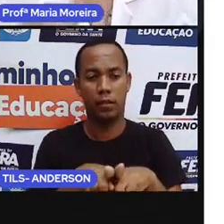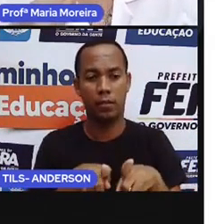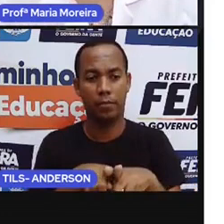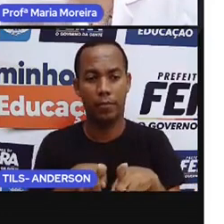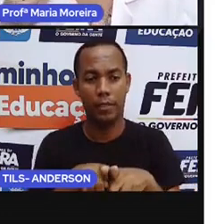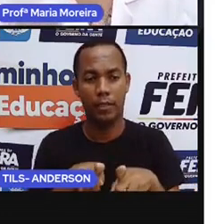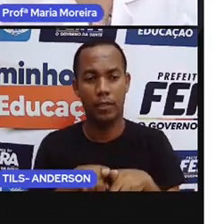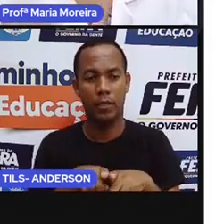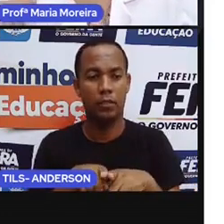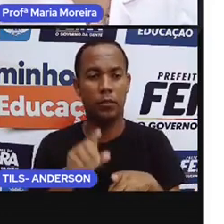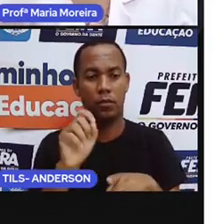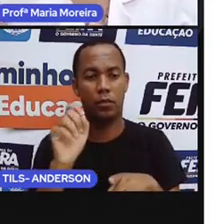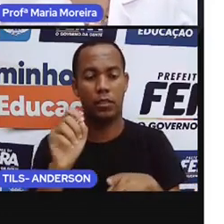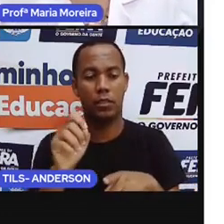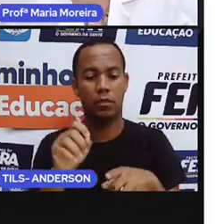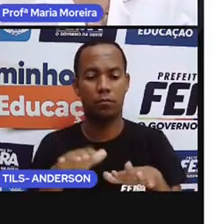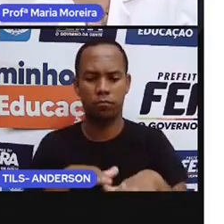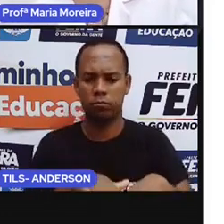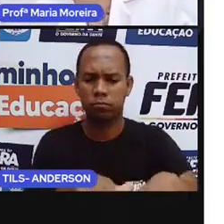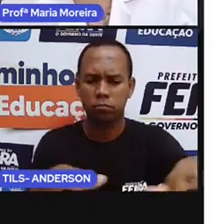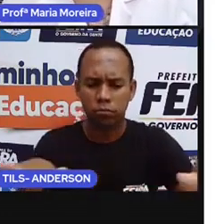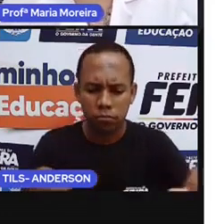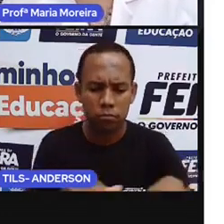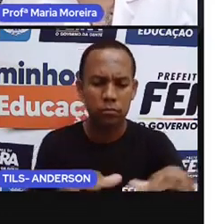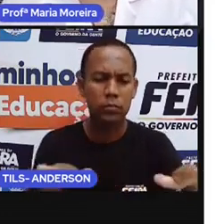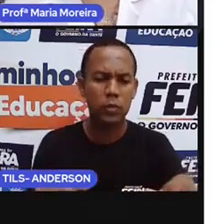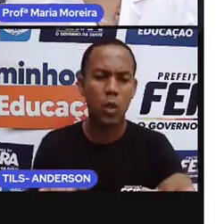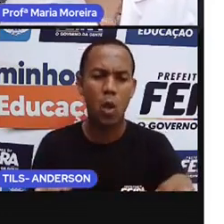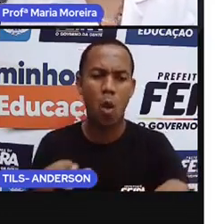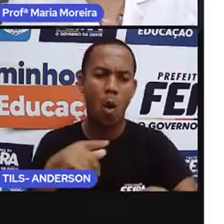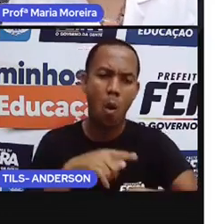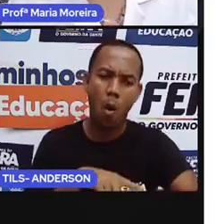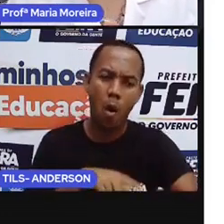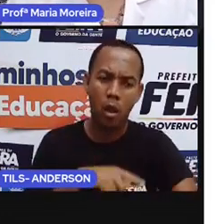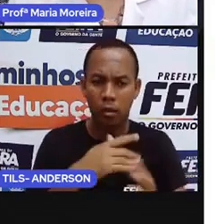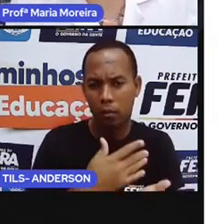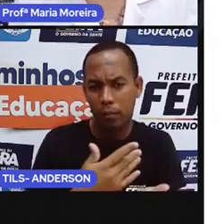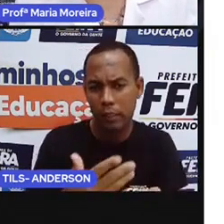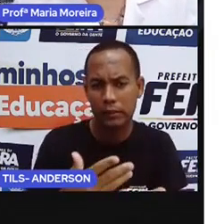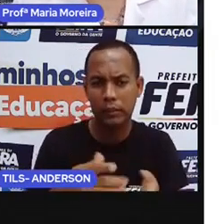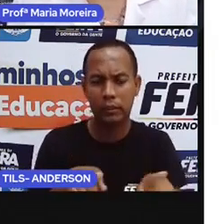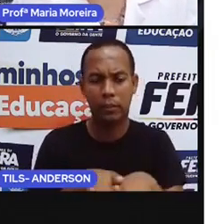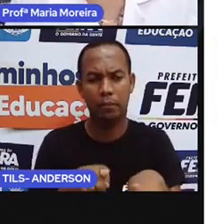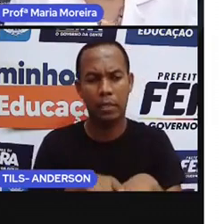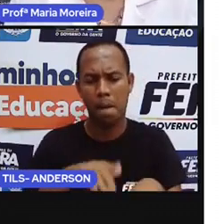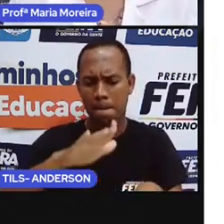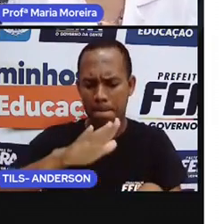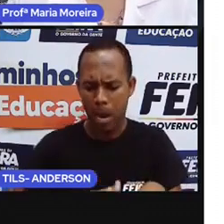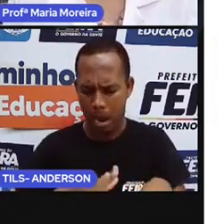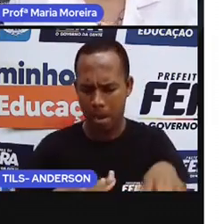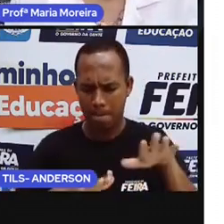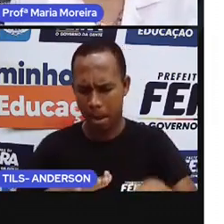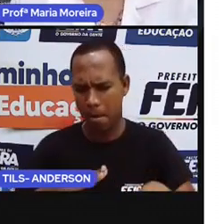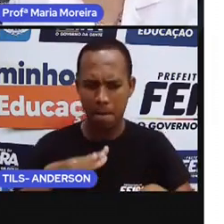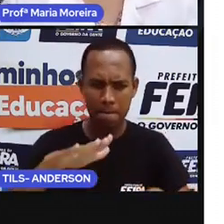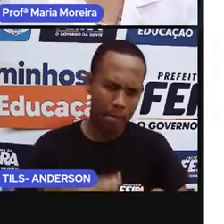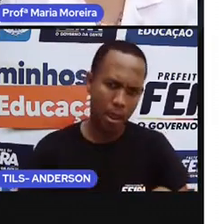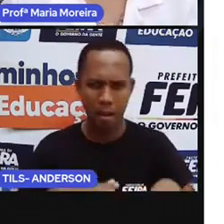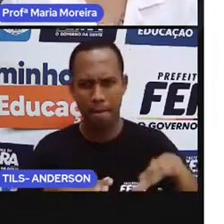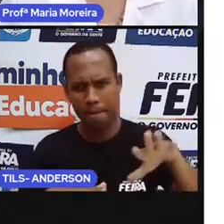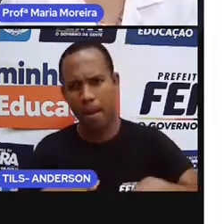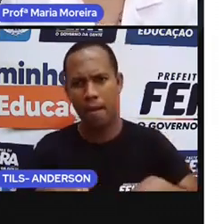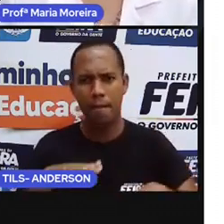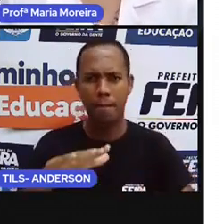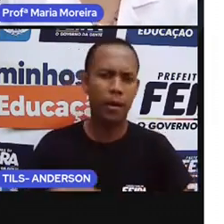é demarcar como a coisa vai acontecer. Essa ideia de usar o pé para demarcar